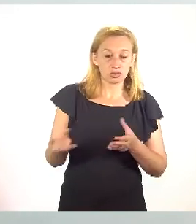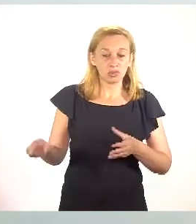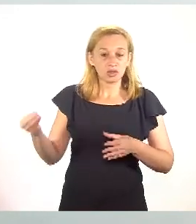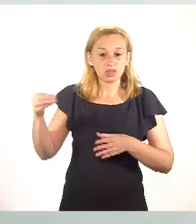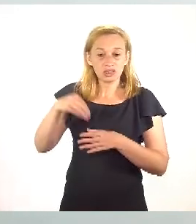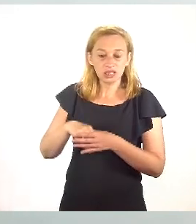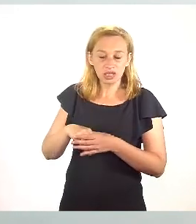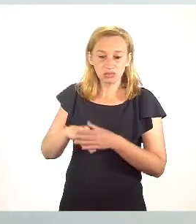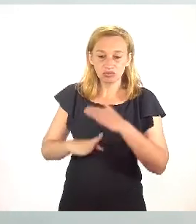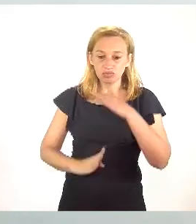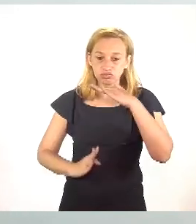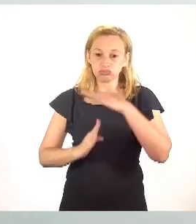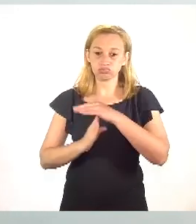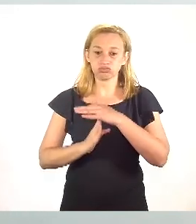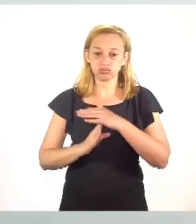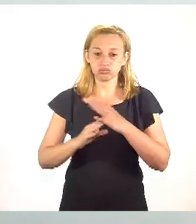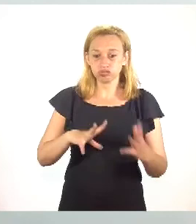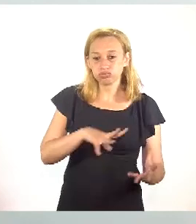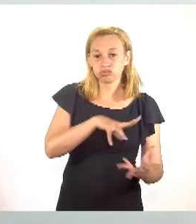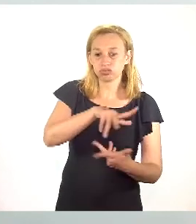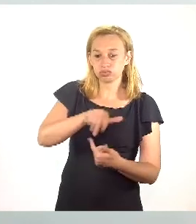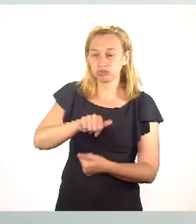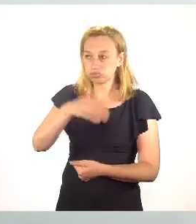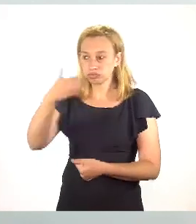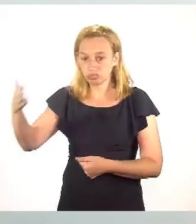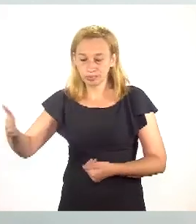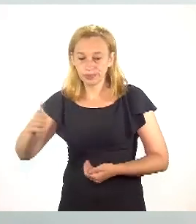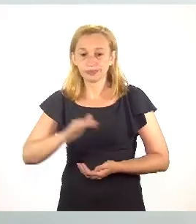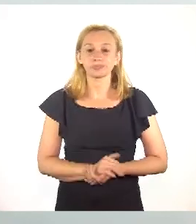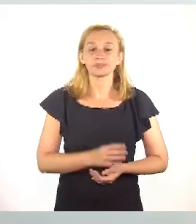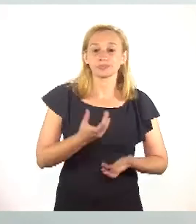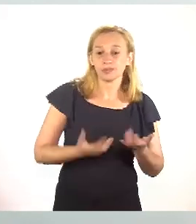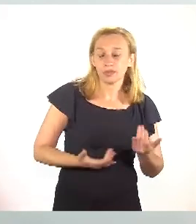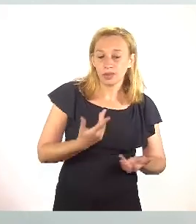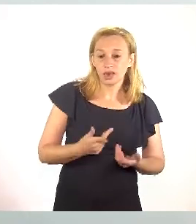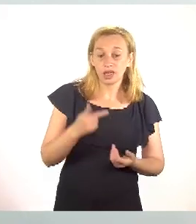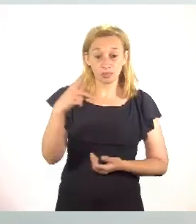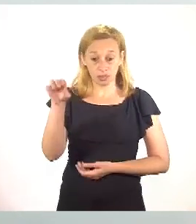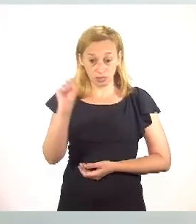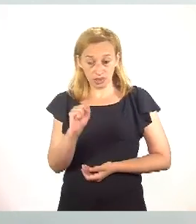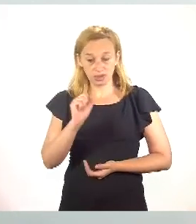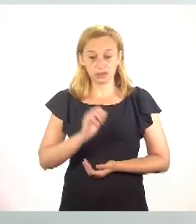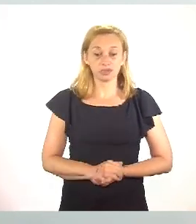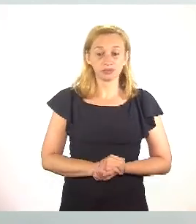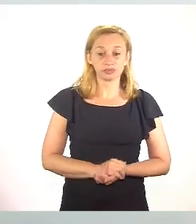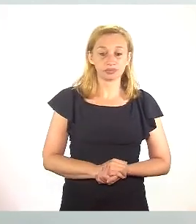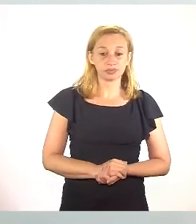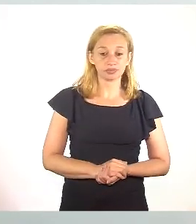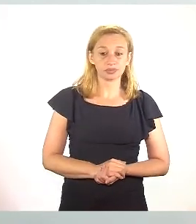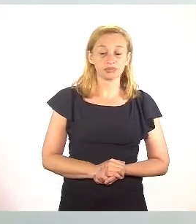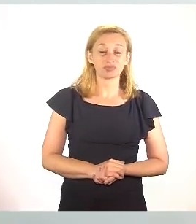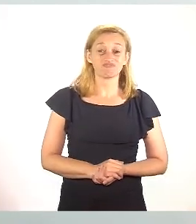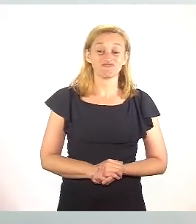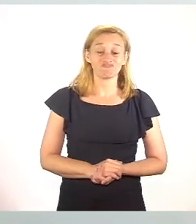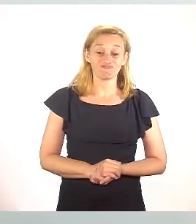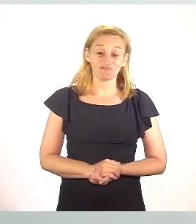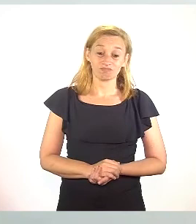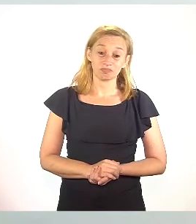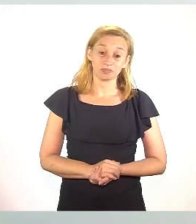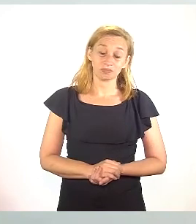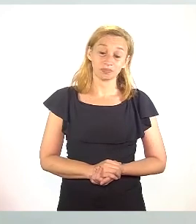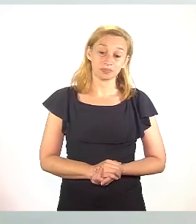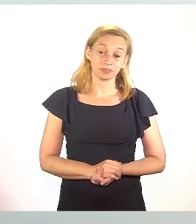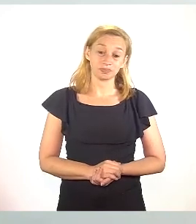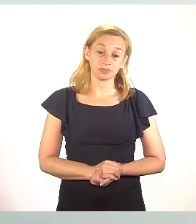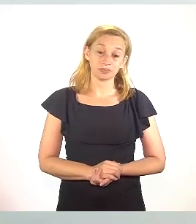limites internacionais admissíveis para a queima do gás. O que está uma aberração é porque